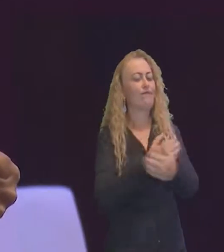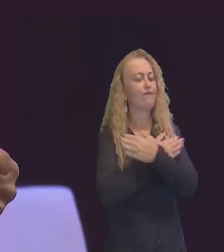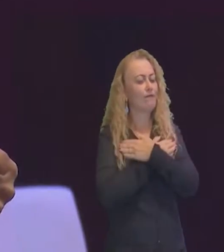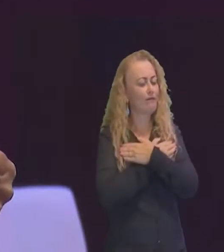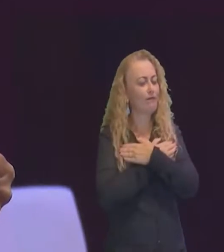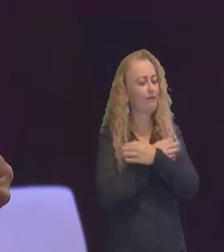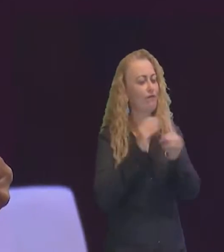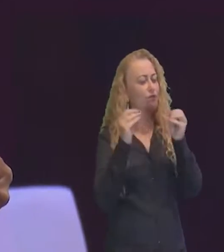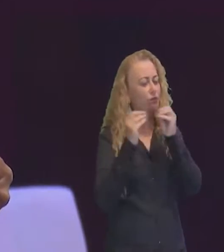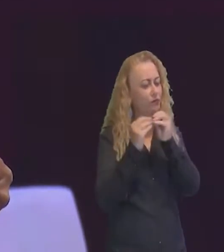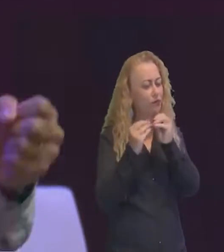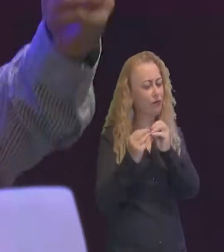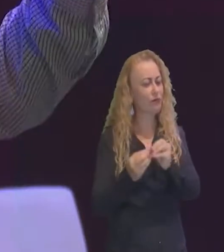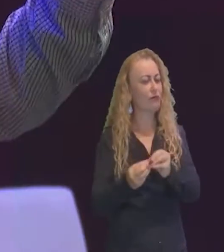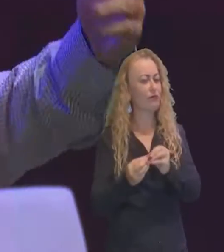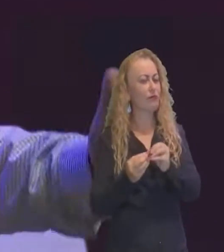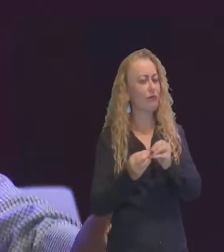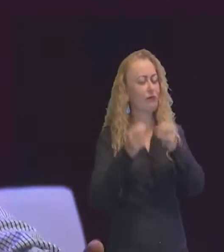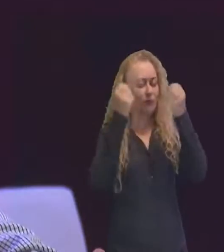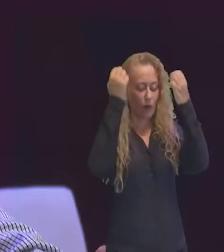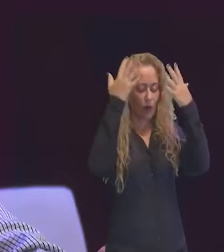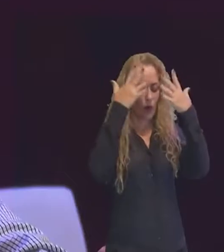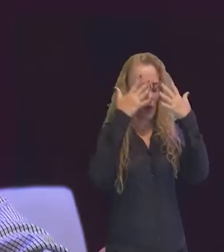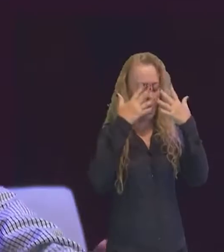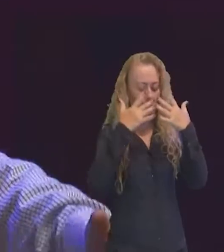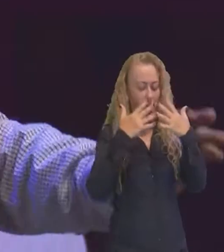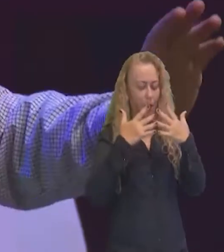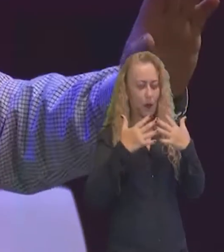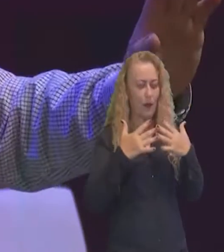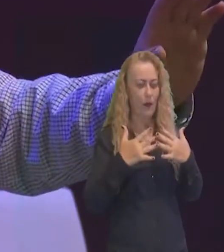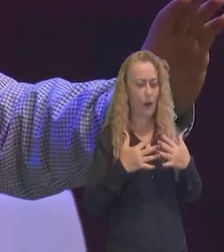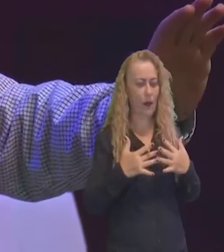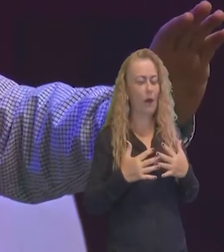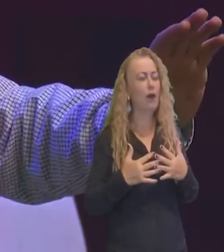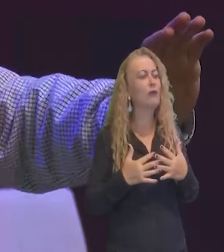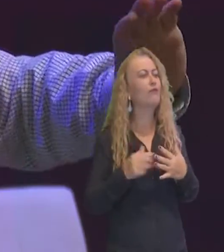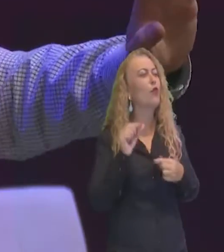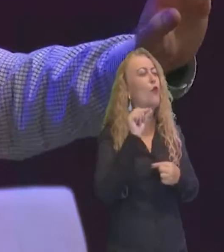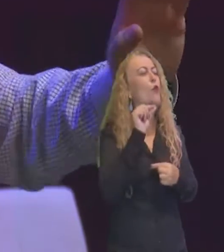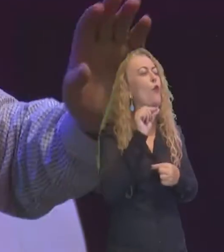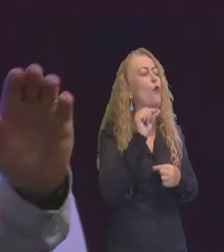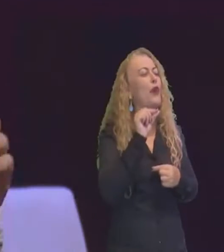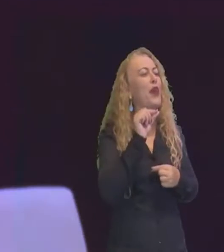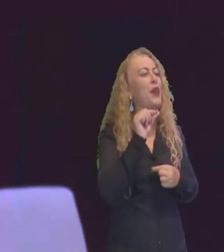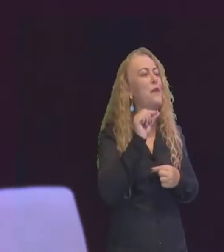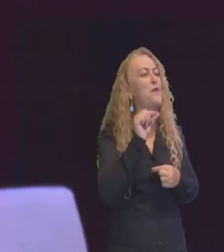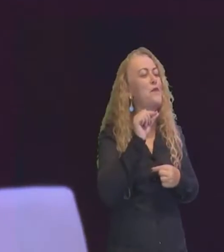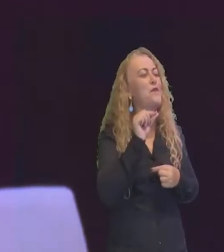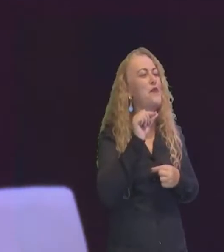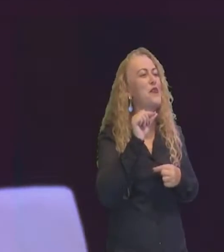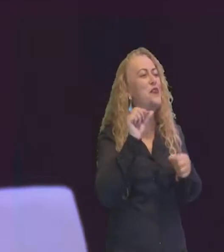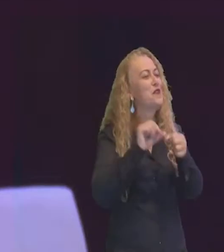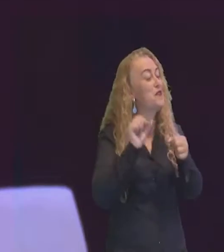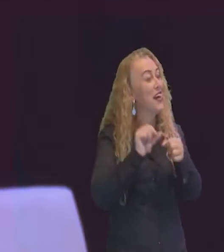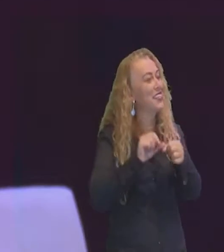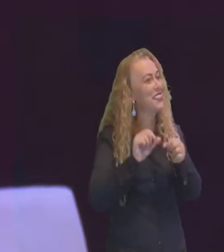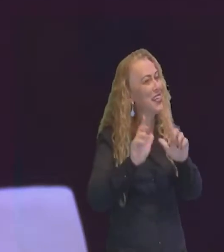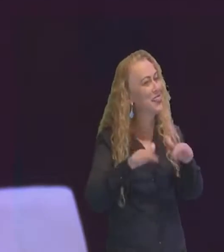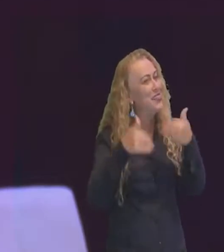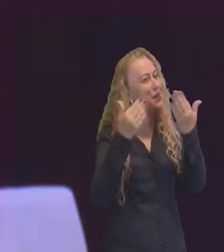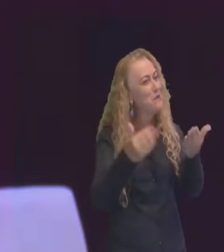nos beijamos. E aí cai o pano, que o que acontece depois é problema seu e não mais